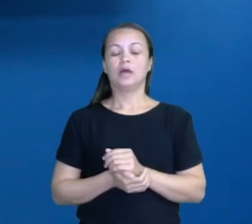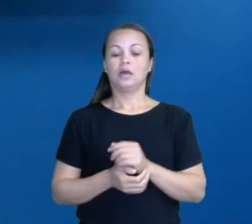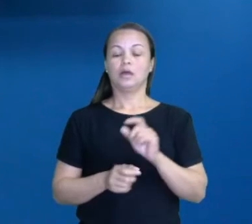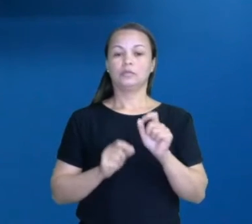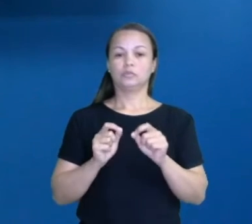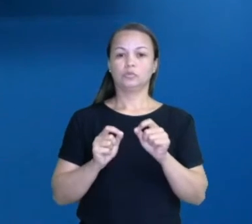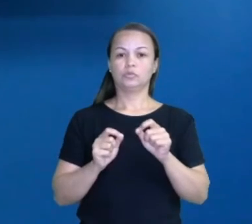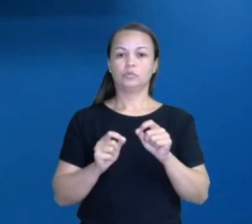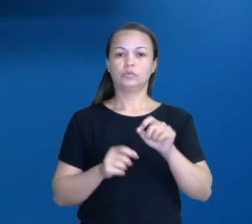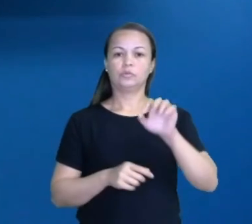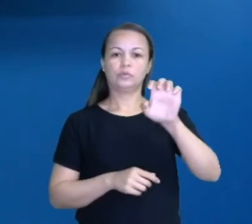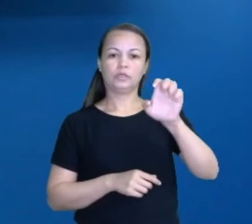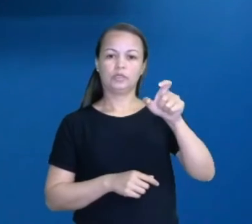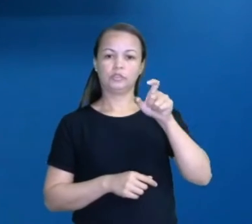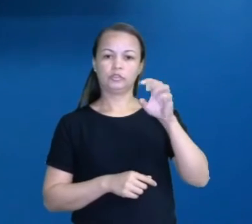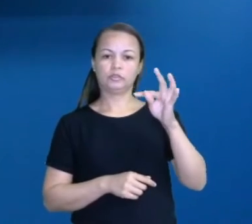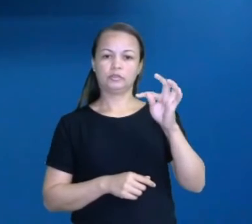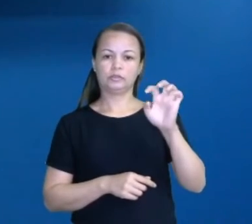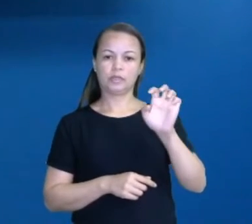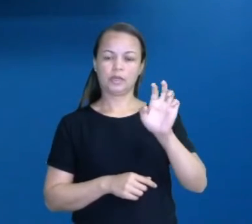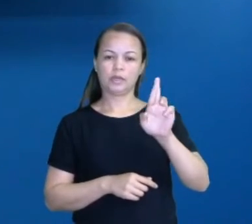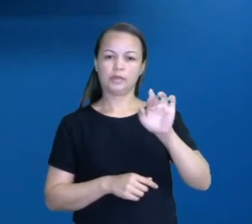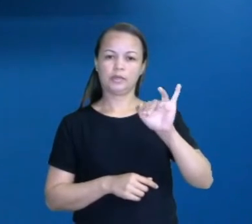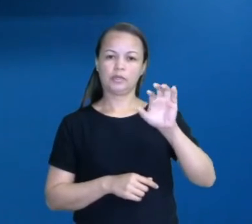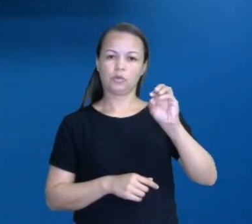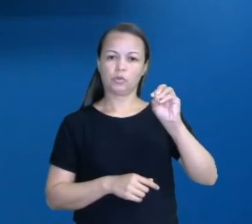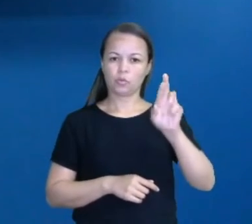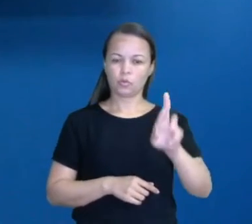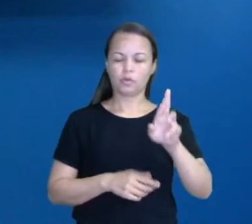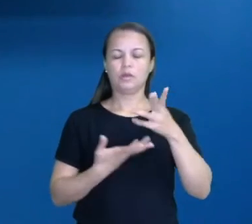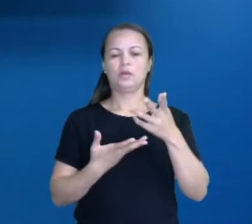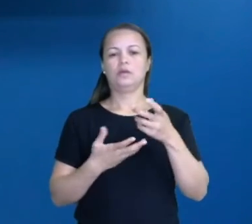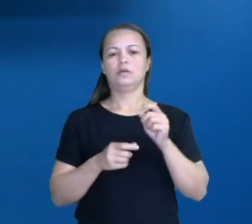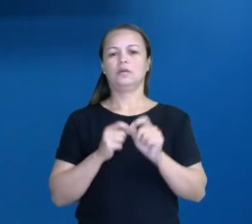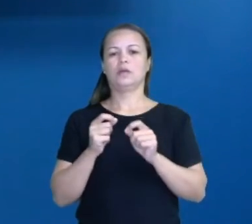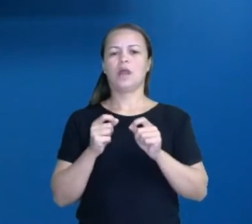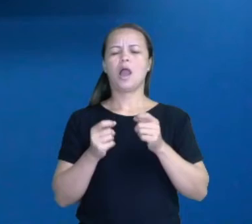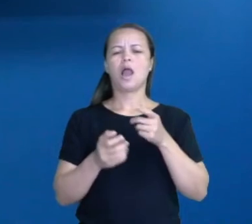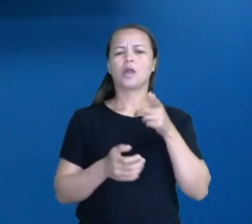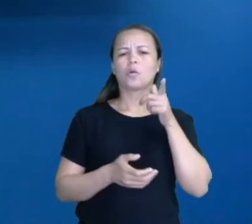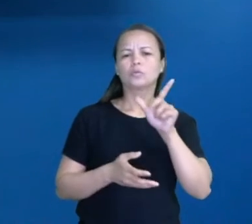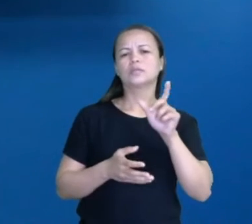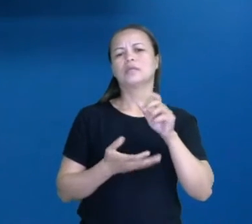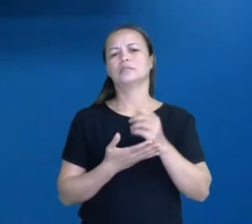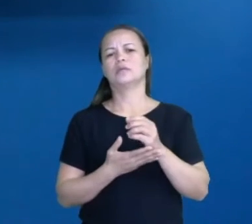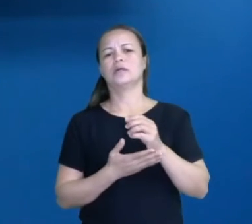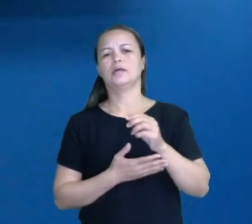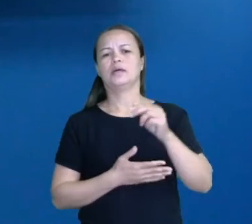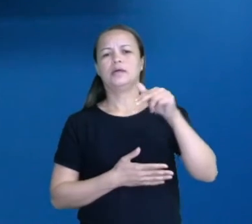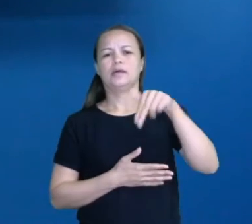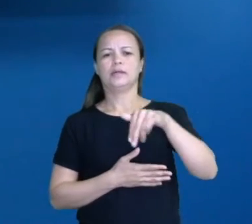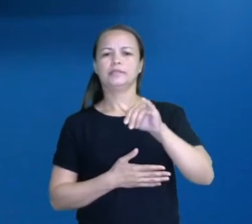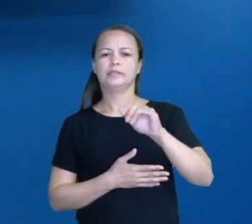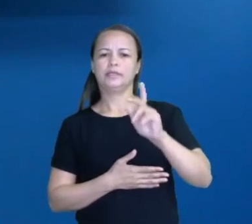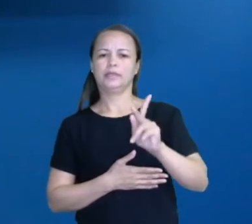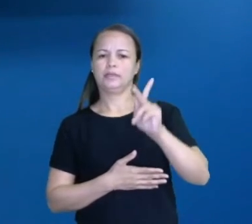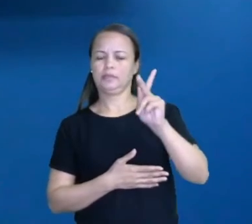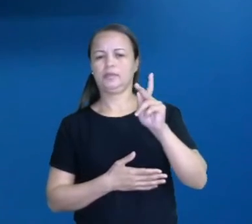no exterior. Isso acontece com grandes empresas, como a Nike, como a Adidas e outras